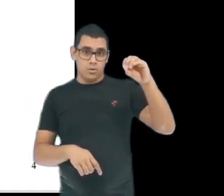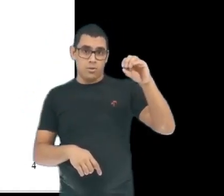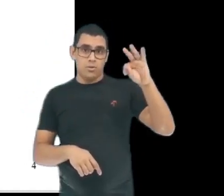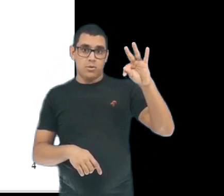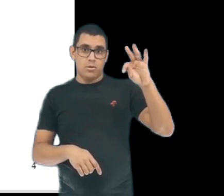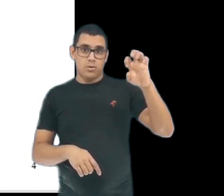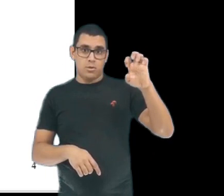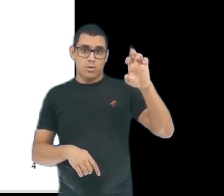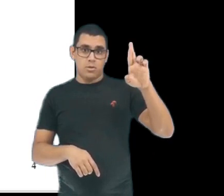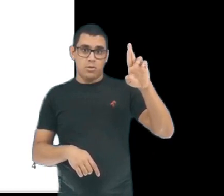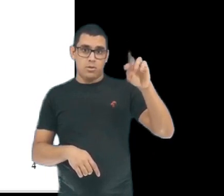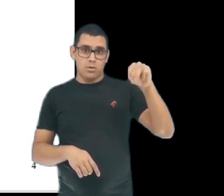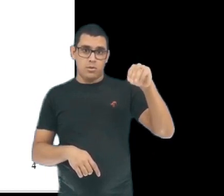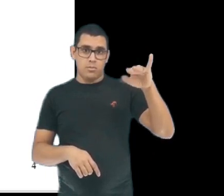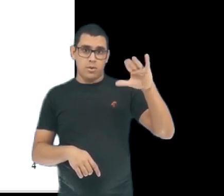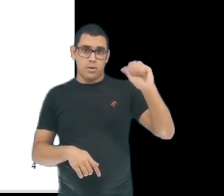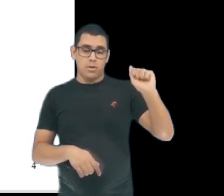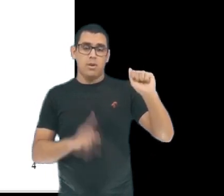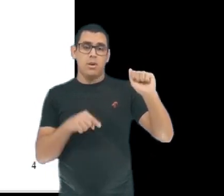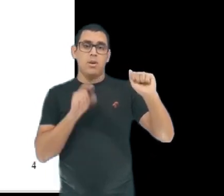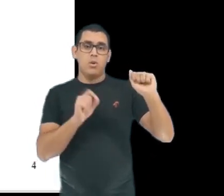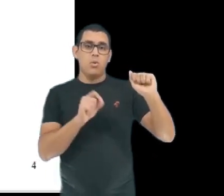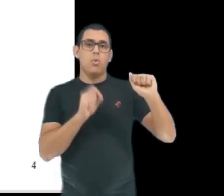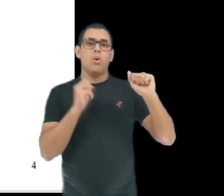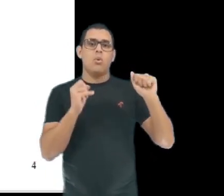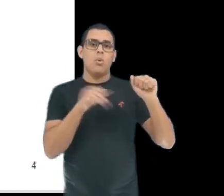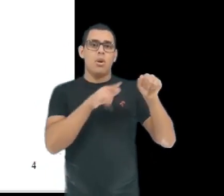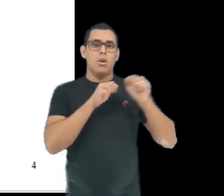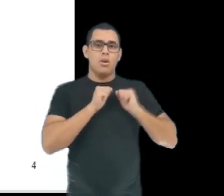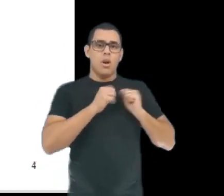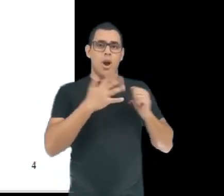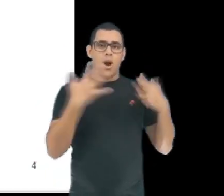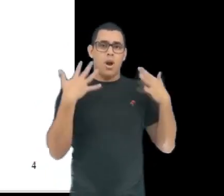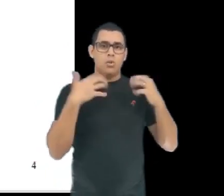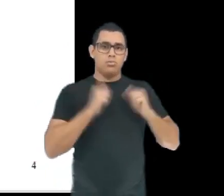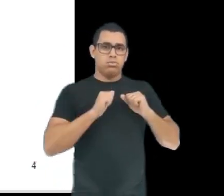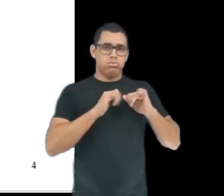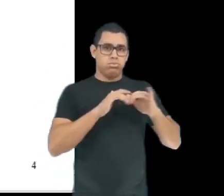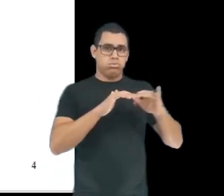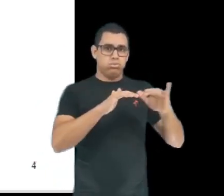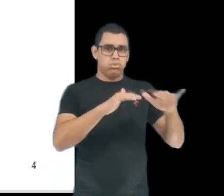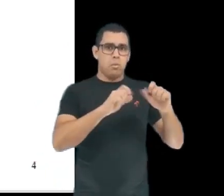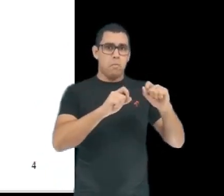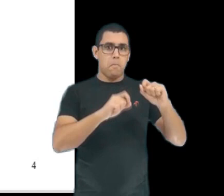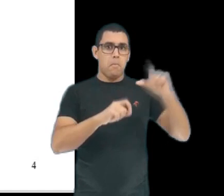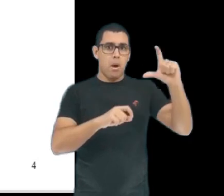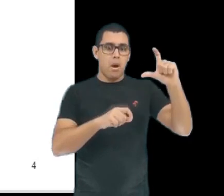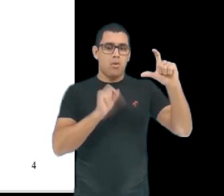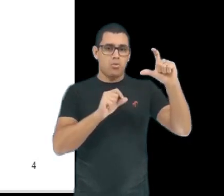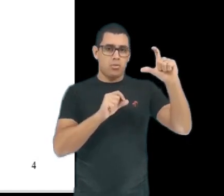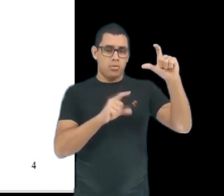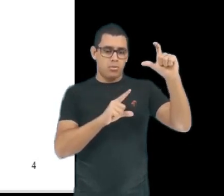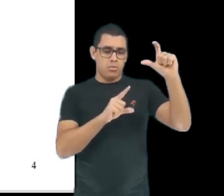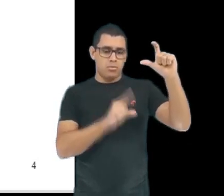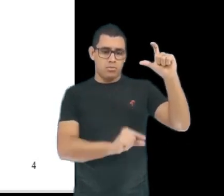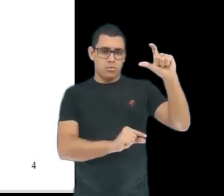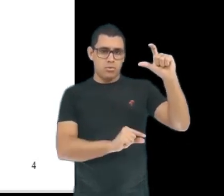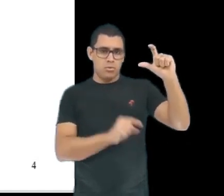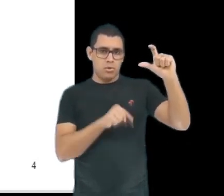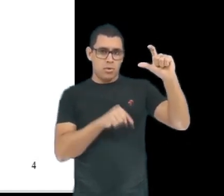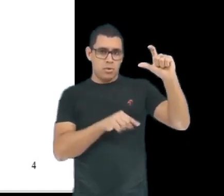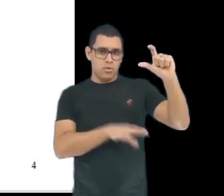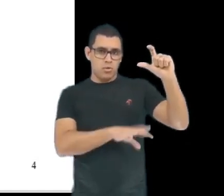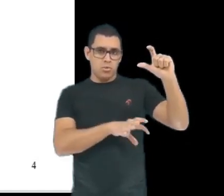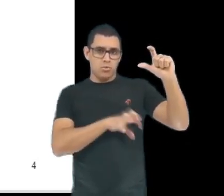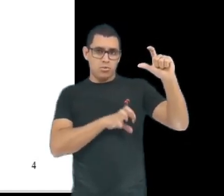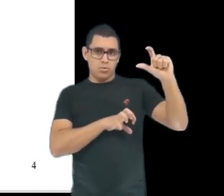é exotérmica, quando a sua quantidade de calor liberada foi maior do que aquela absorvida, então